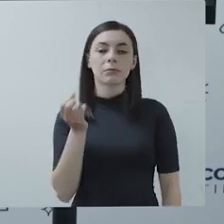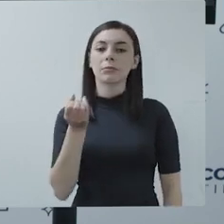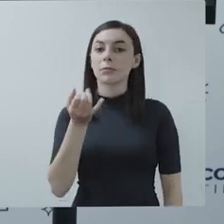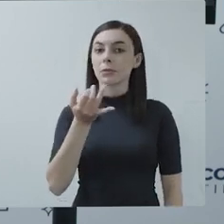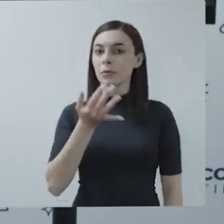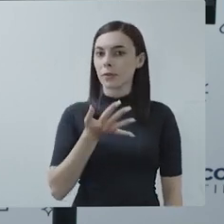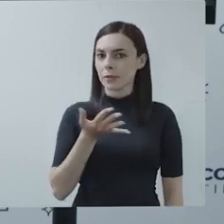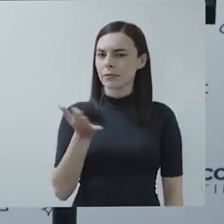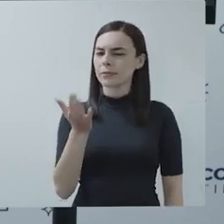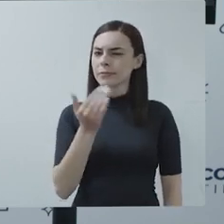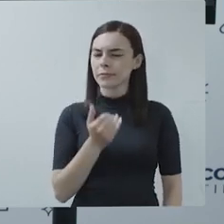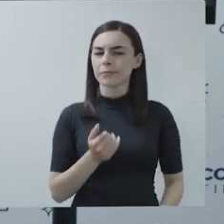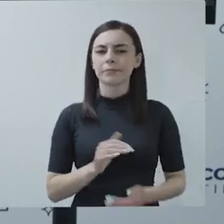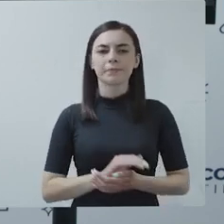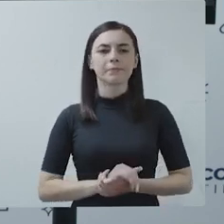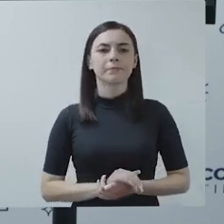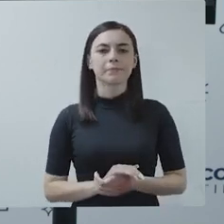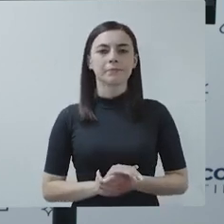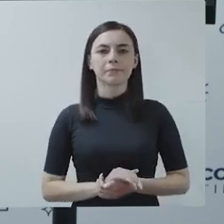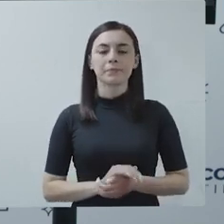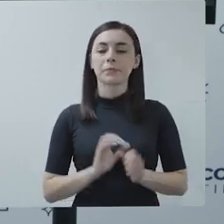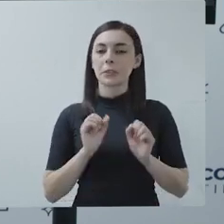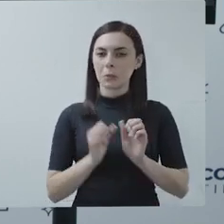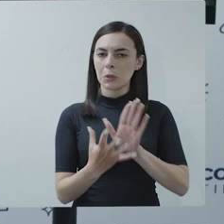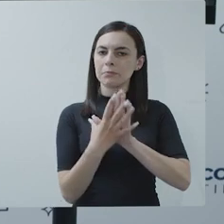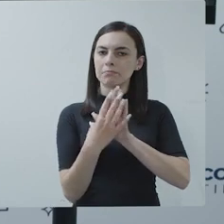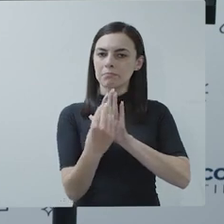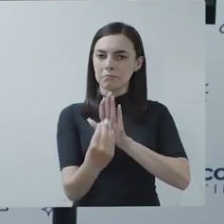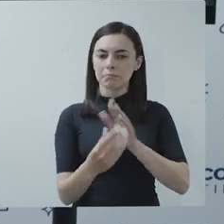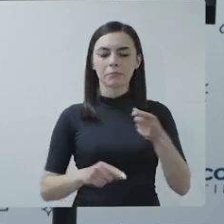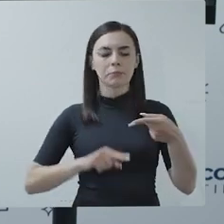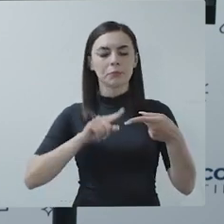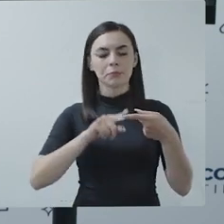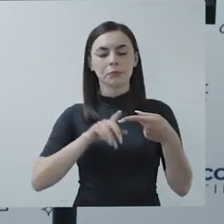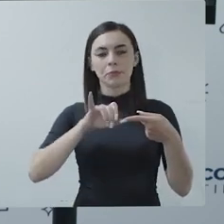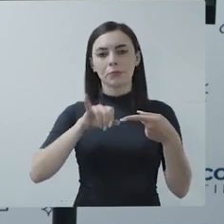para falar. Então, vamos lá comigo? Falem aí em casa também.